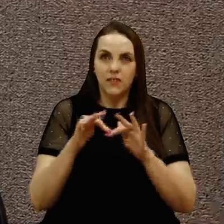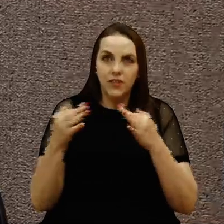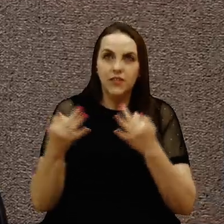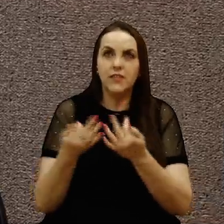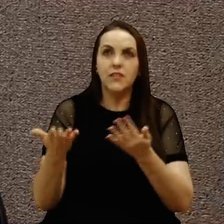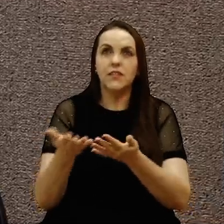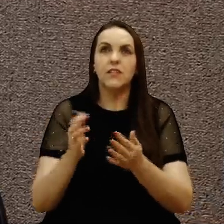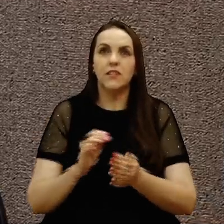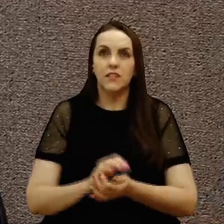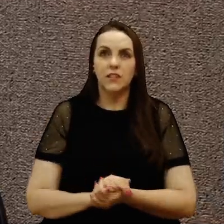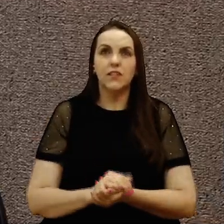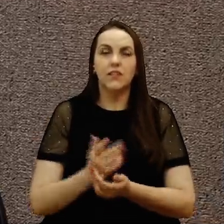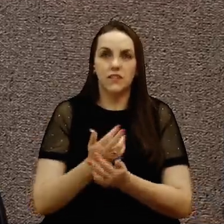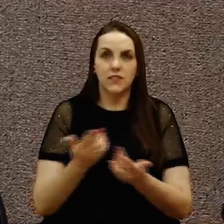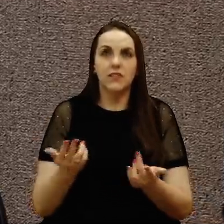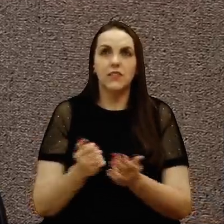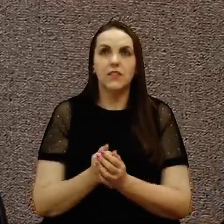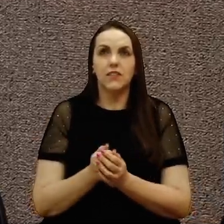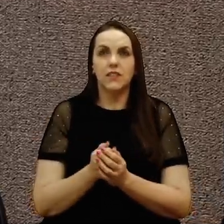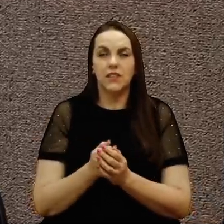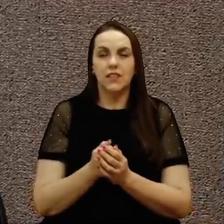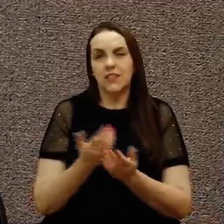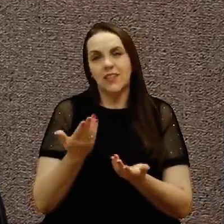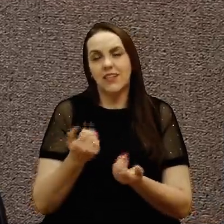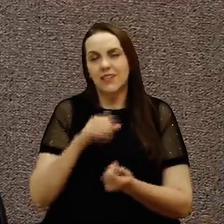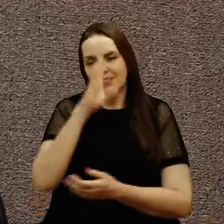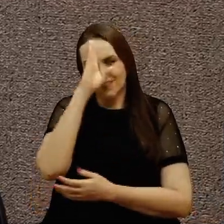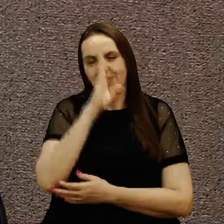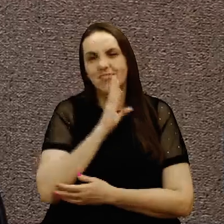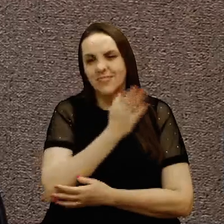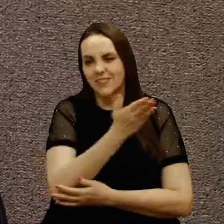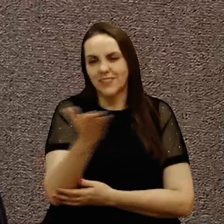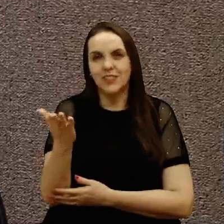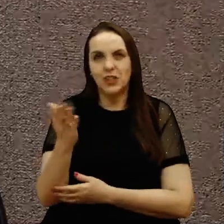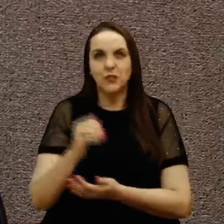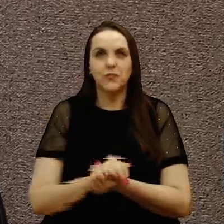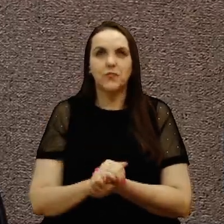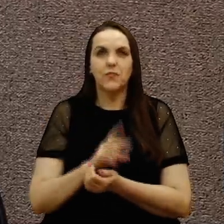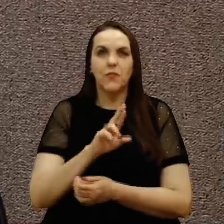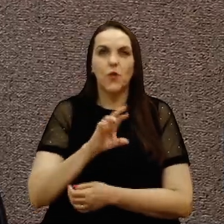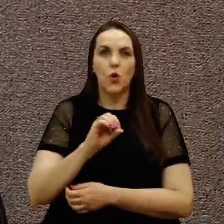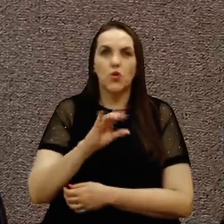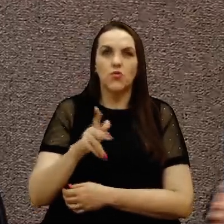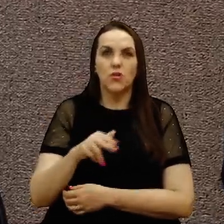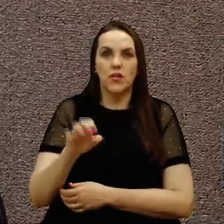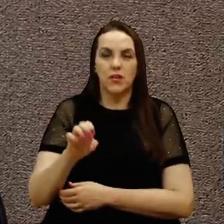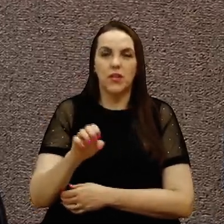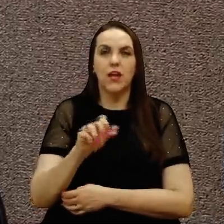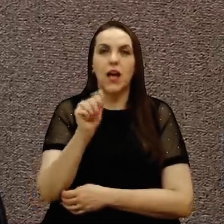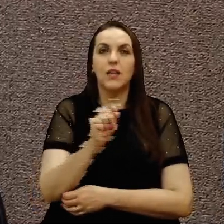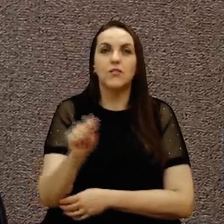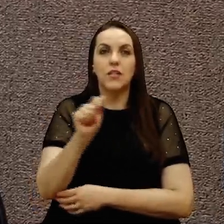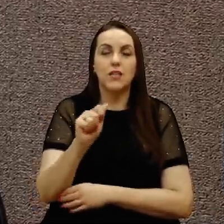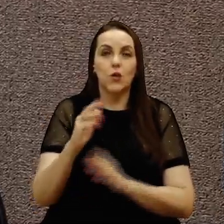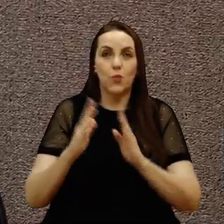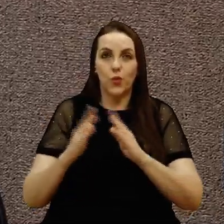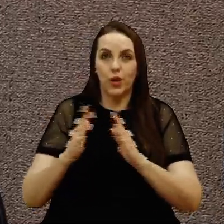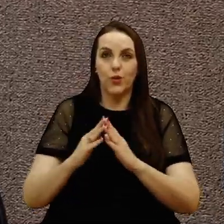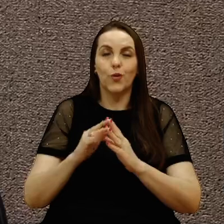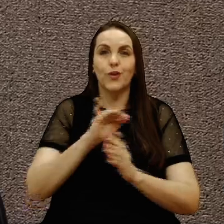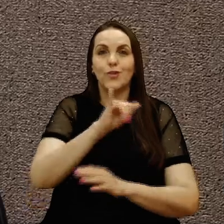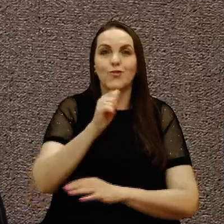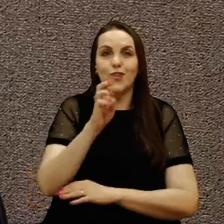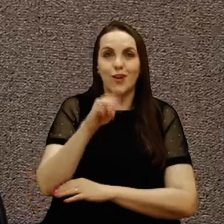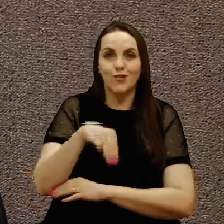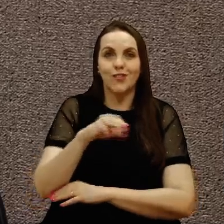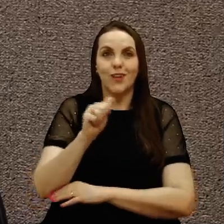Uma iniciativa, uma cerimônia gratuita. Então, em nome da Rojane Branco, que é presidente da Mob Jardim América, da Marcele, do Cidade